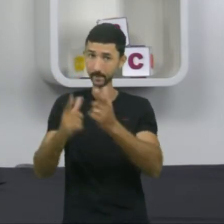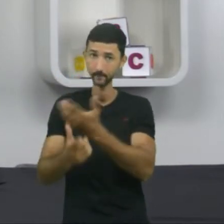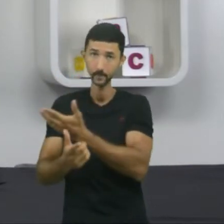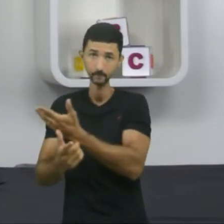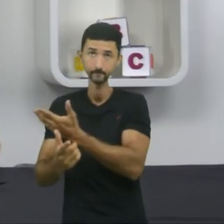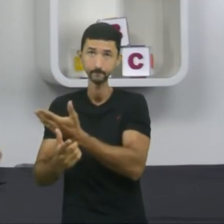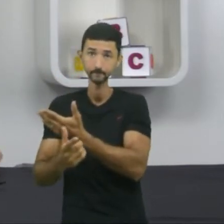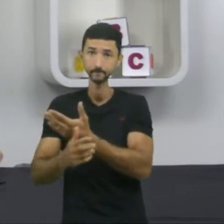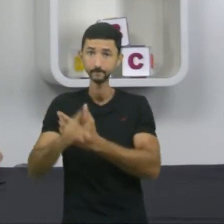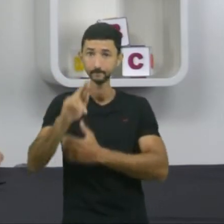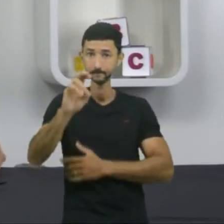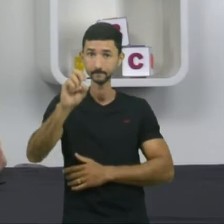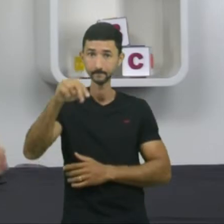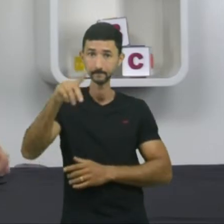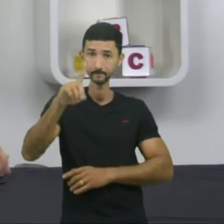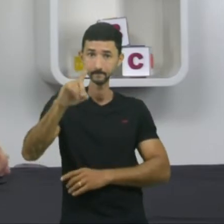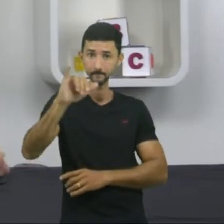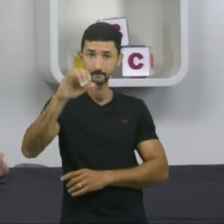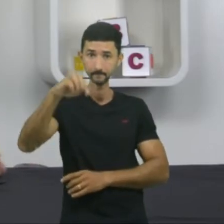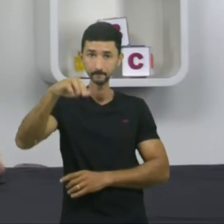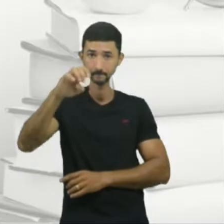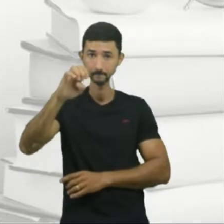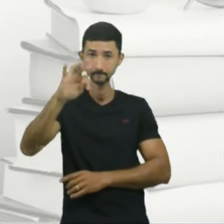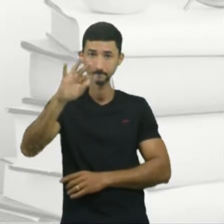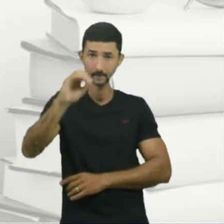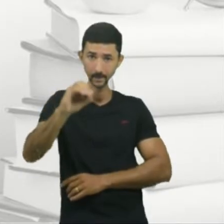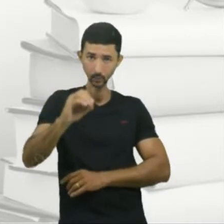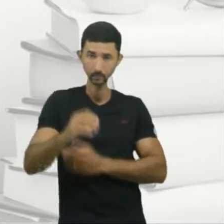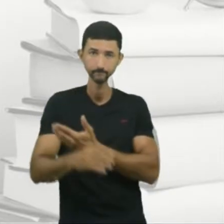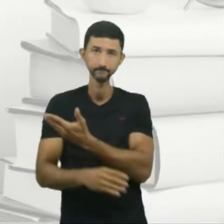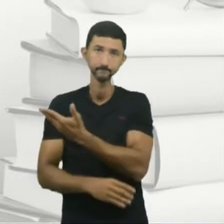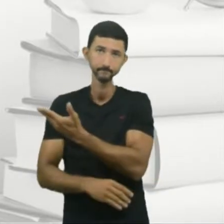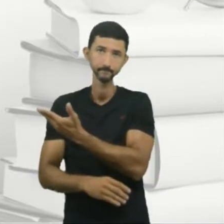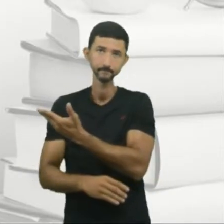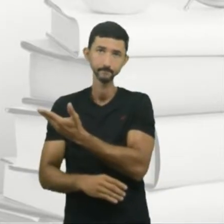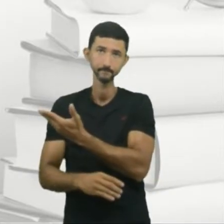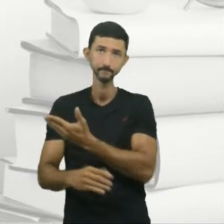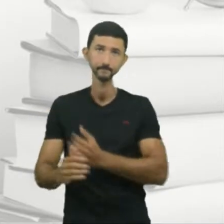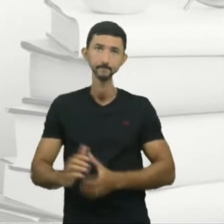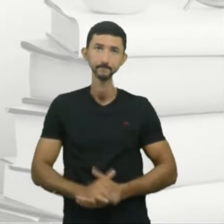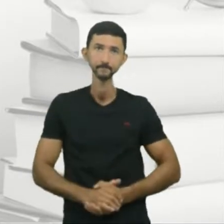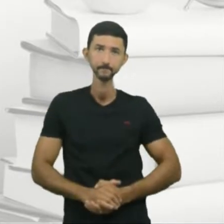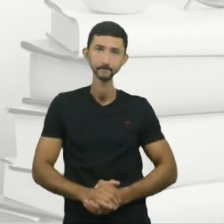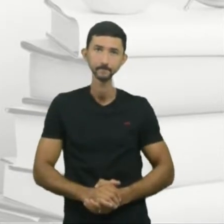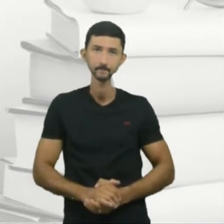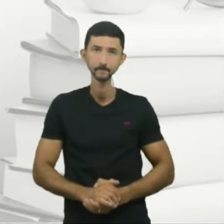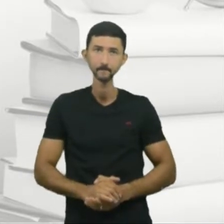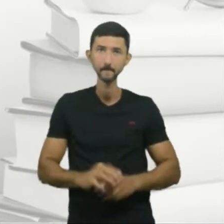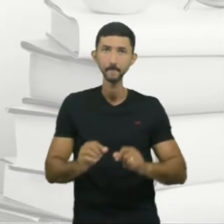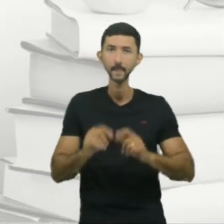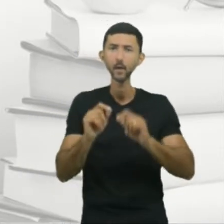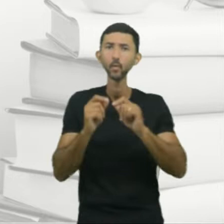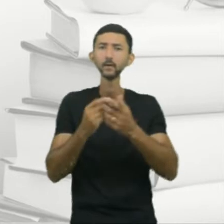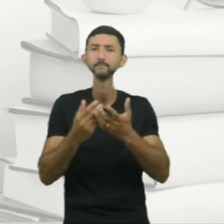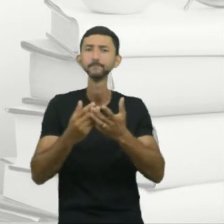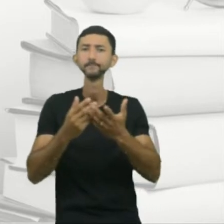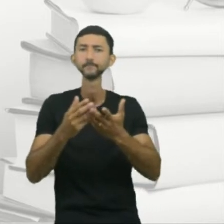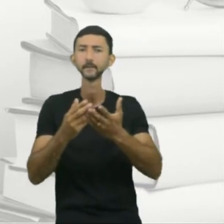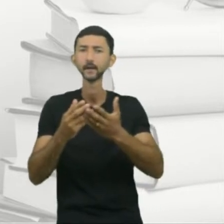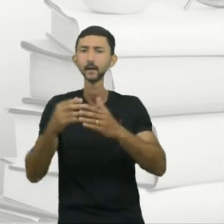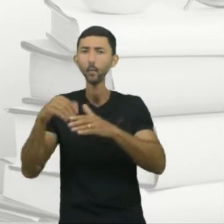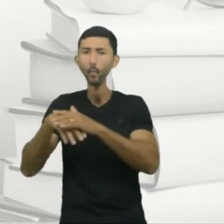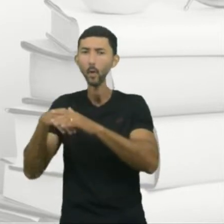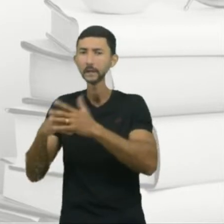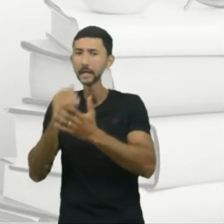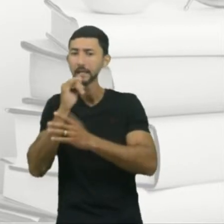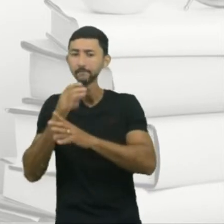fala rendimento, rentabilidade. Olhe lá. Aqui diz na tela que o rendimento